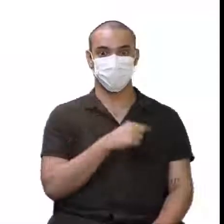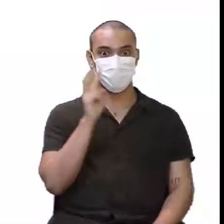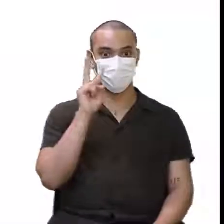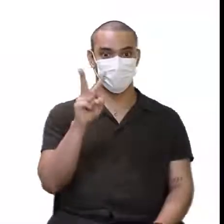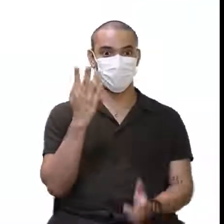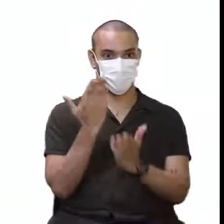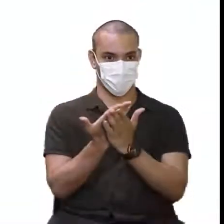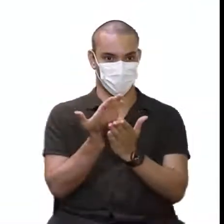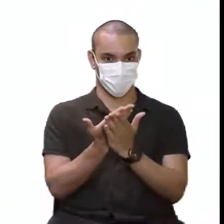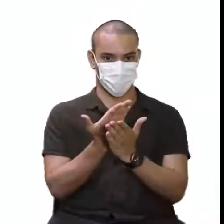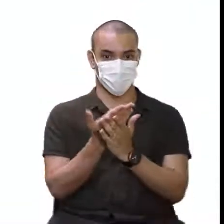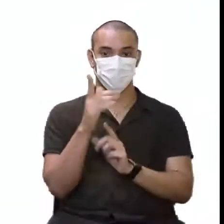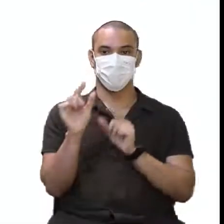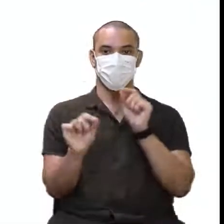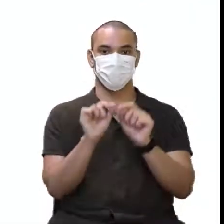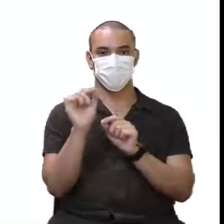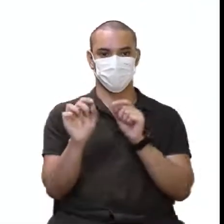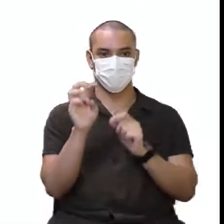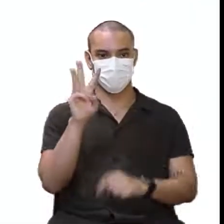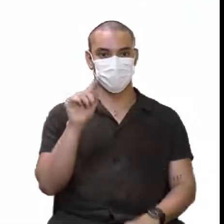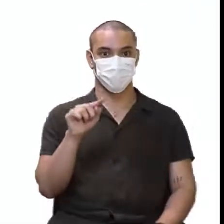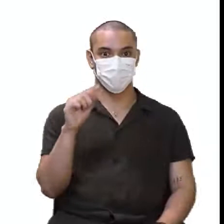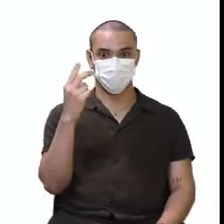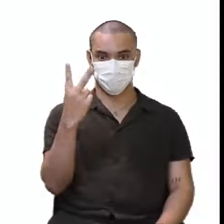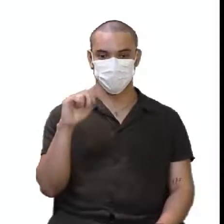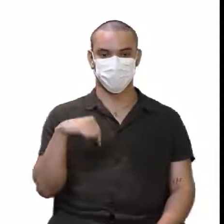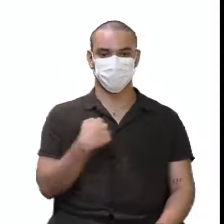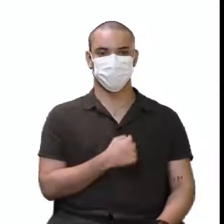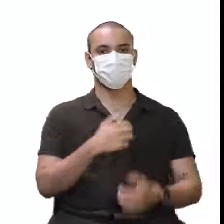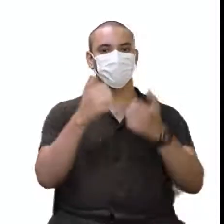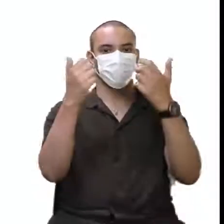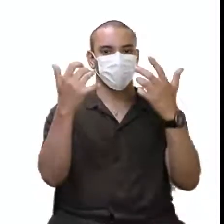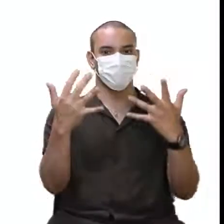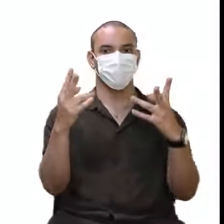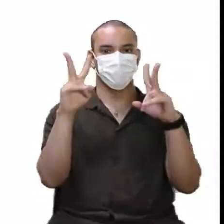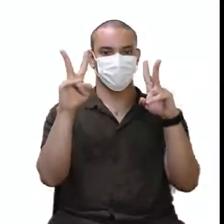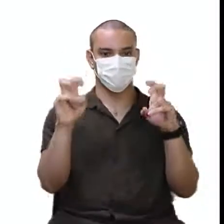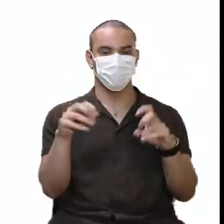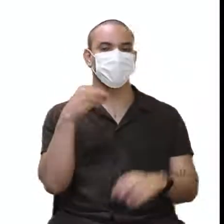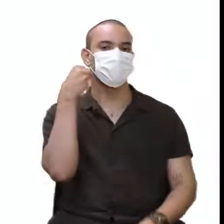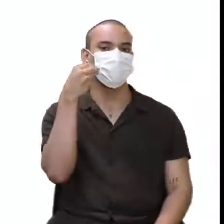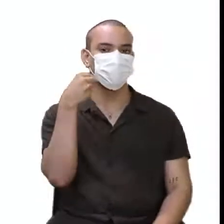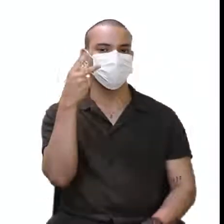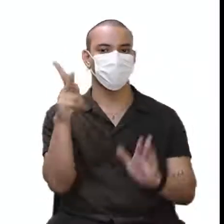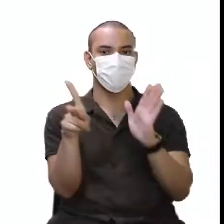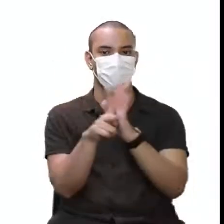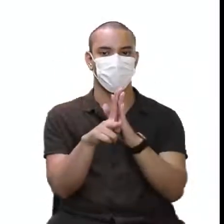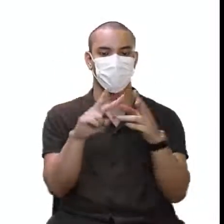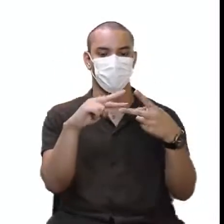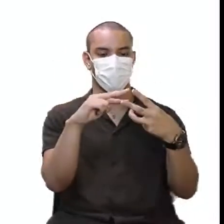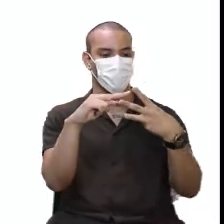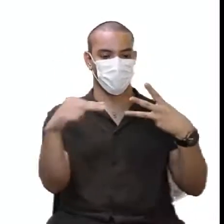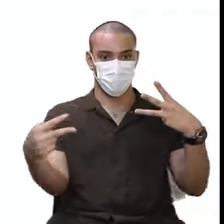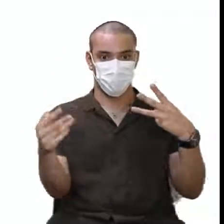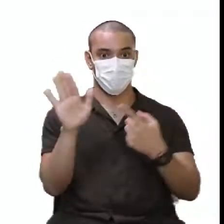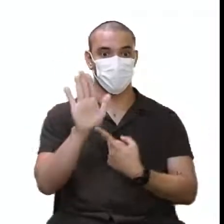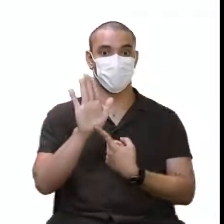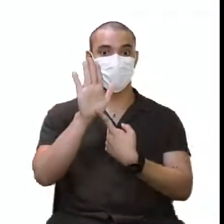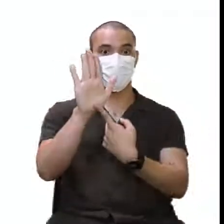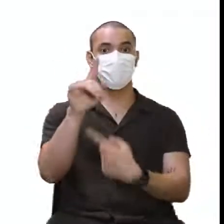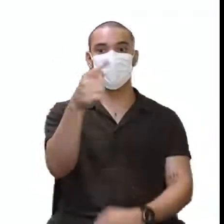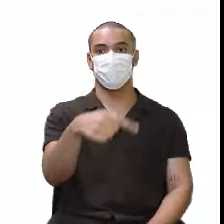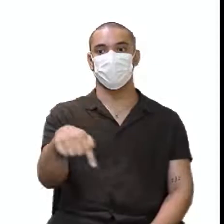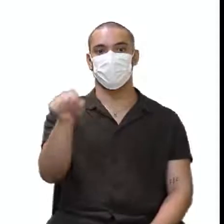viu nessa aula? Aula 3.2, nós falamos sobre o experimento mendeliano. Apresentamos para vocês, olha